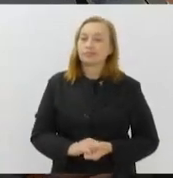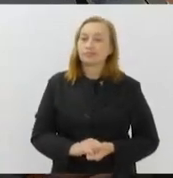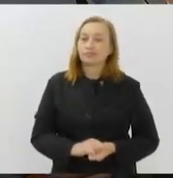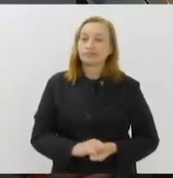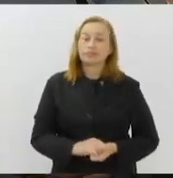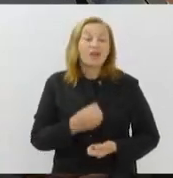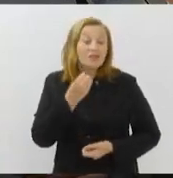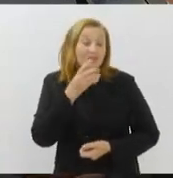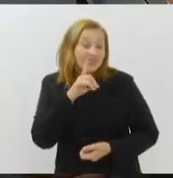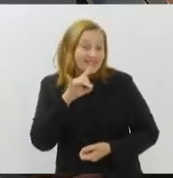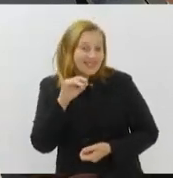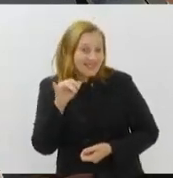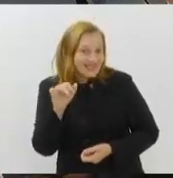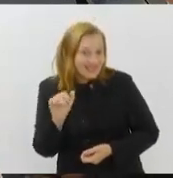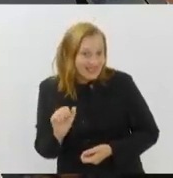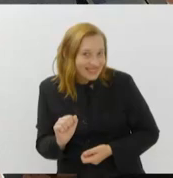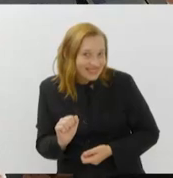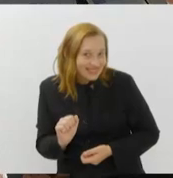Bom dia, gente.